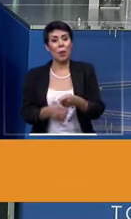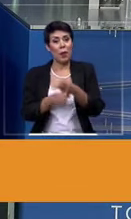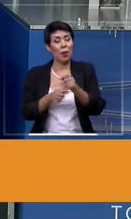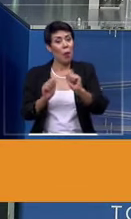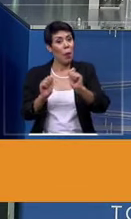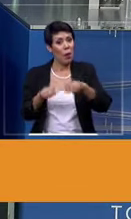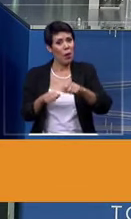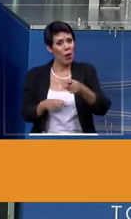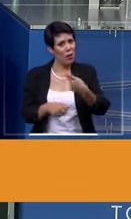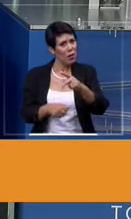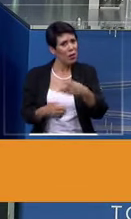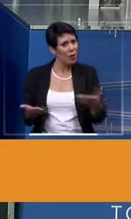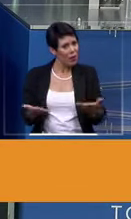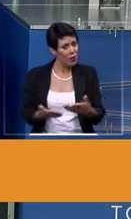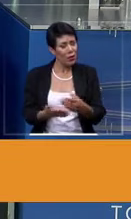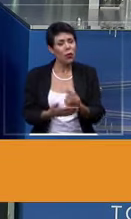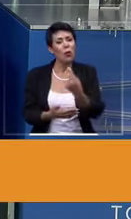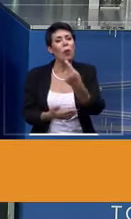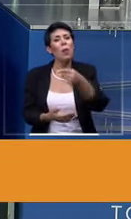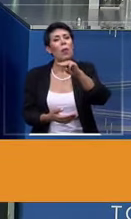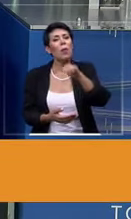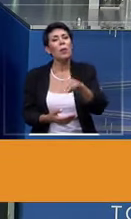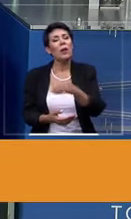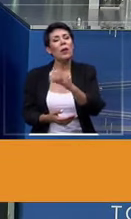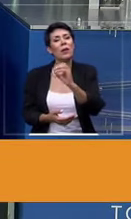pode sair para você hoje, hein?